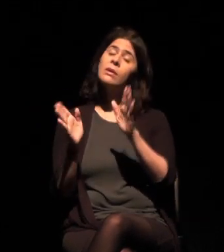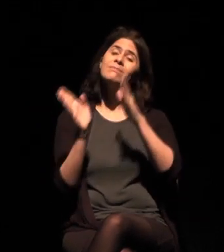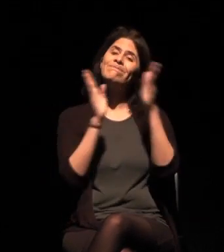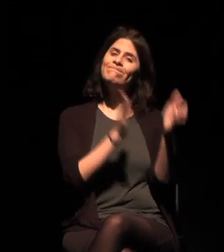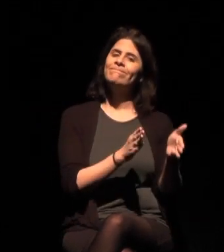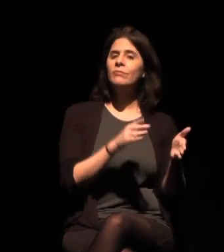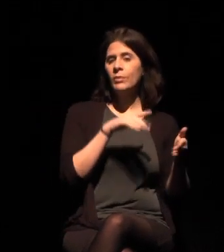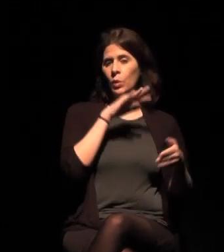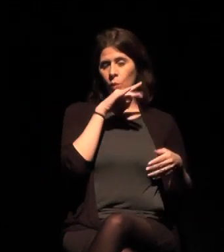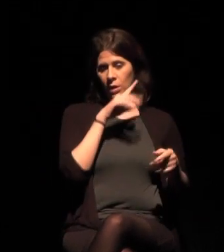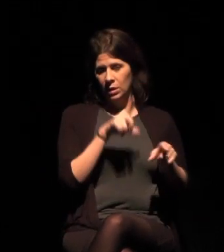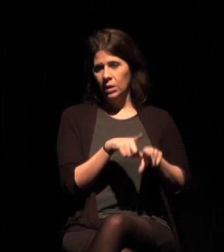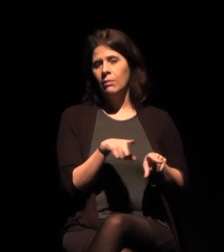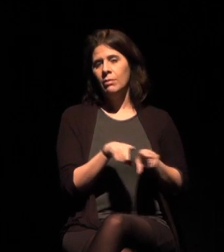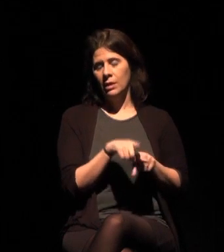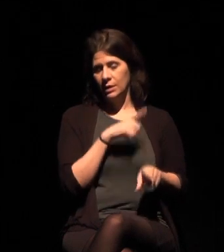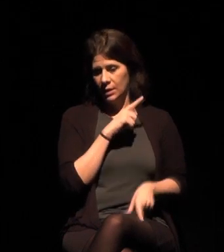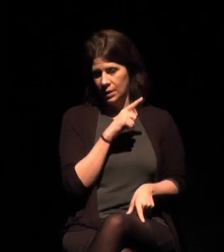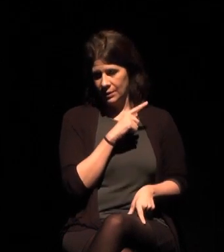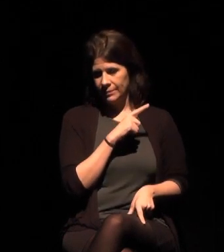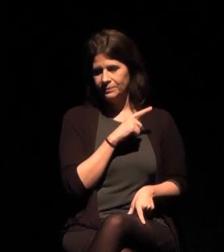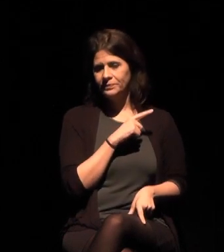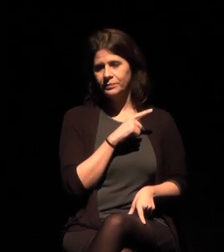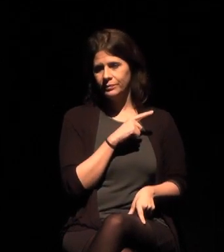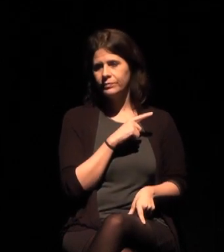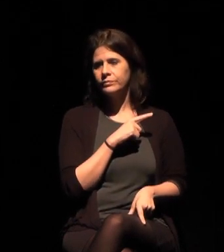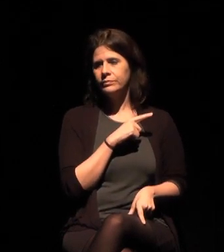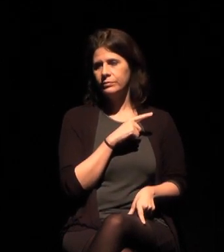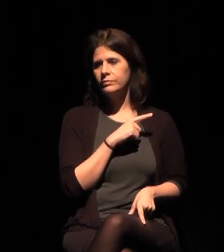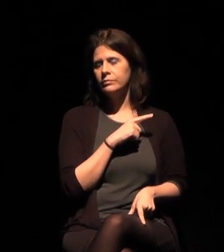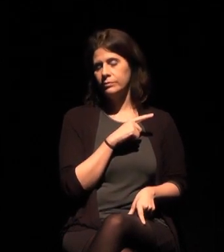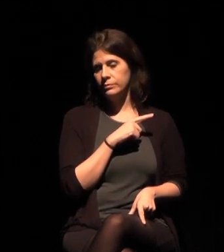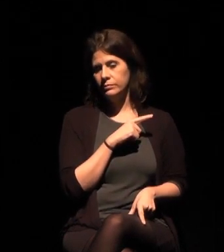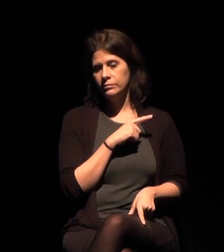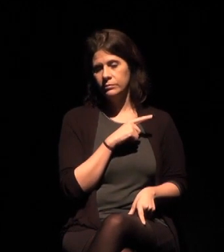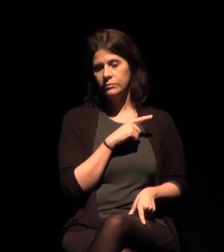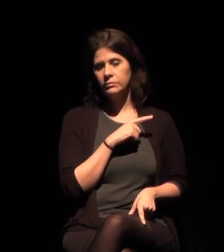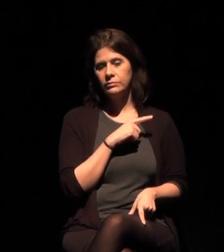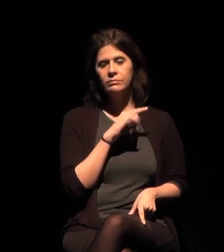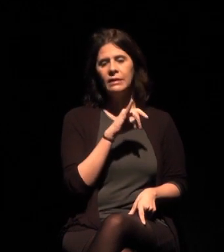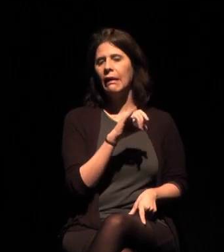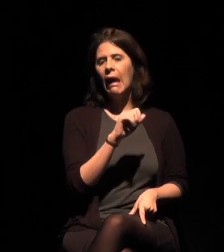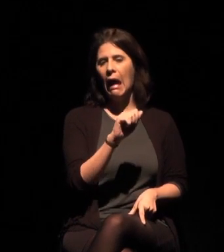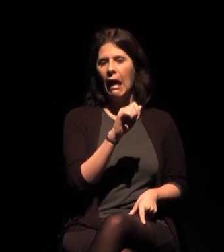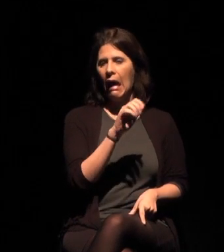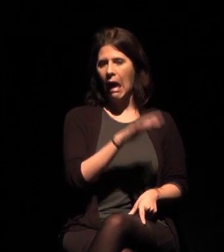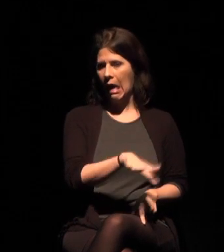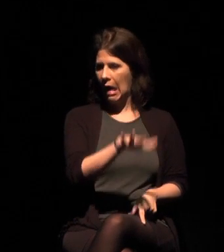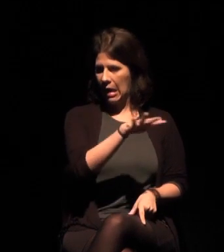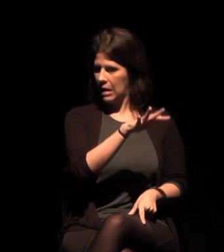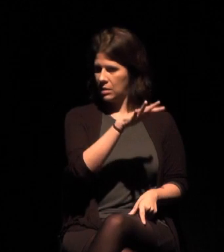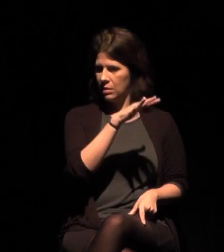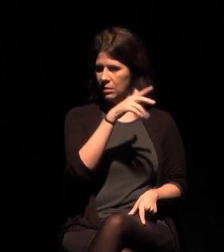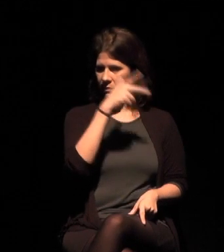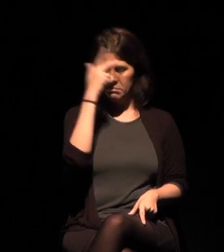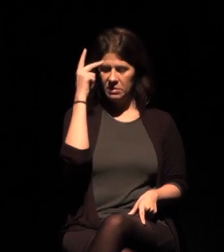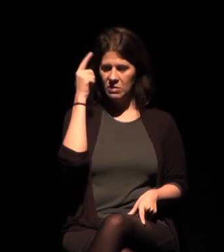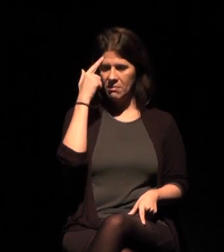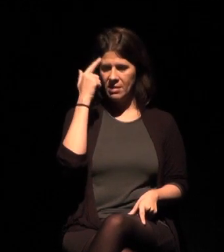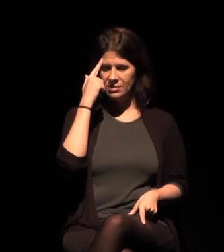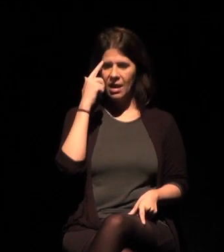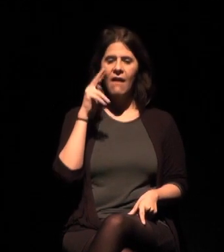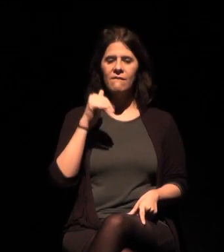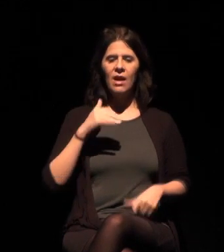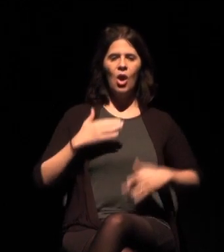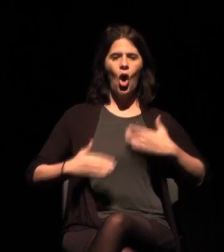discussão longa e mas eu acho assim ninguém na área de a taxam o que você vai ter aí robôs ainda pela rua